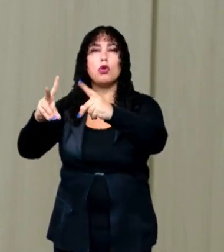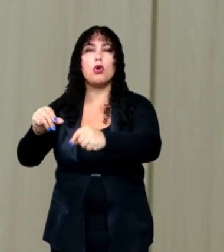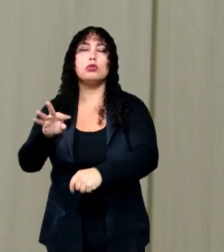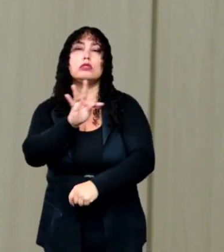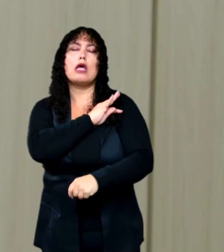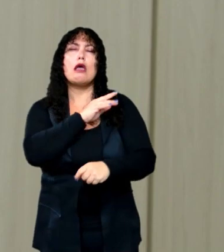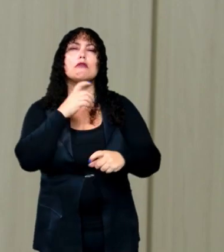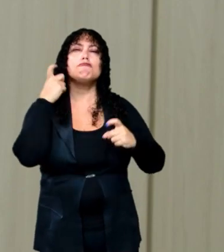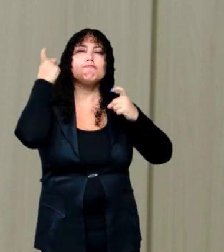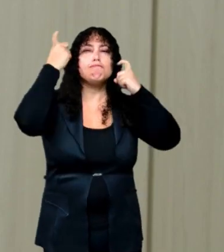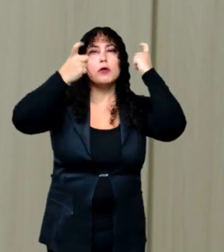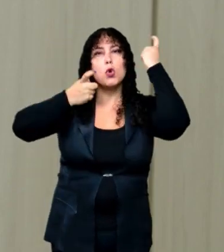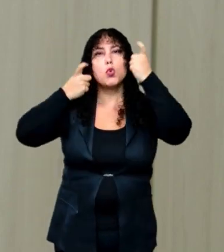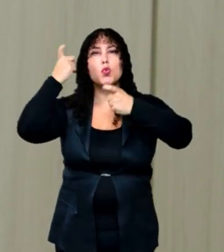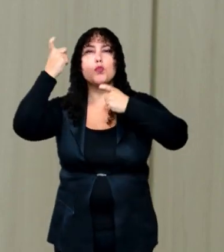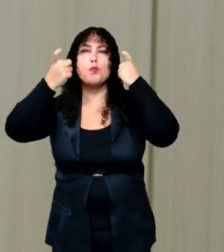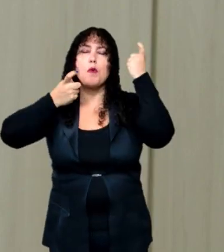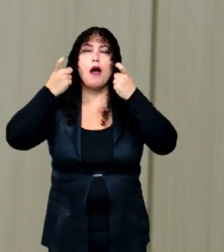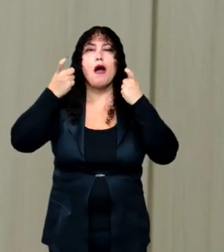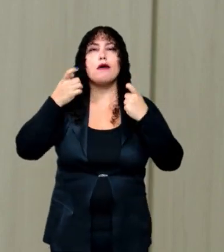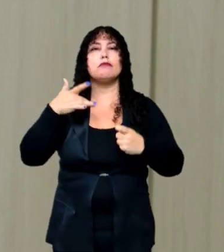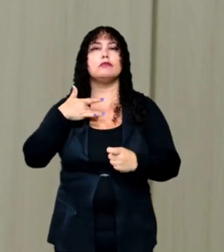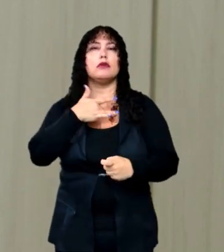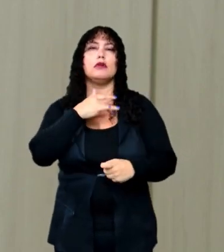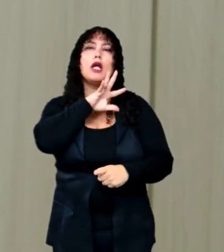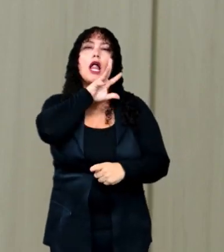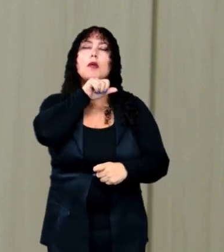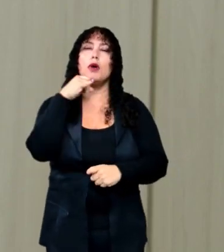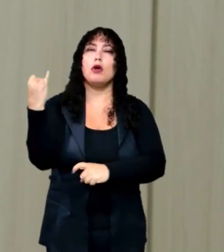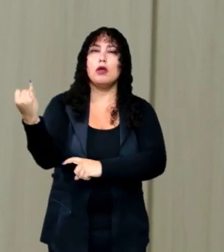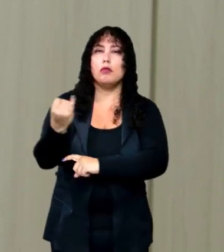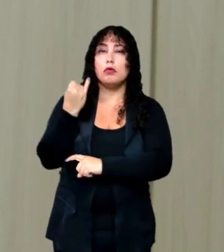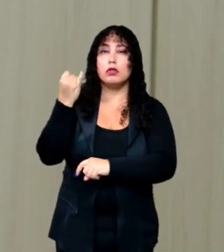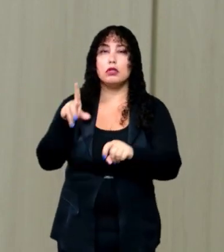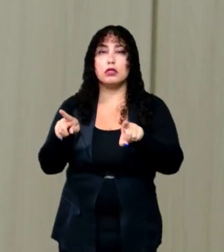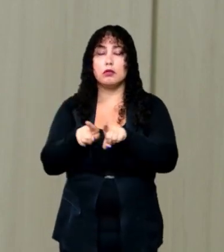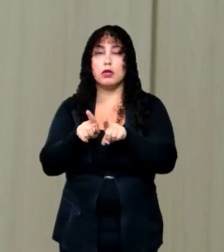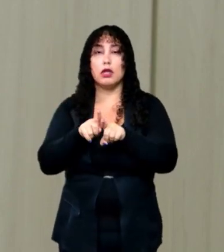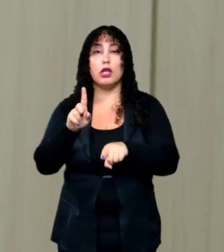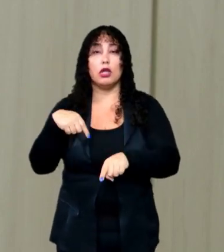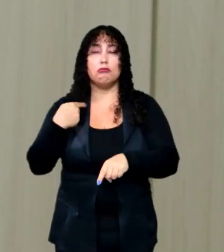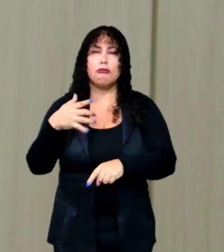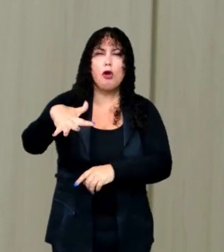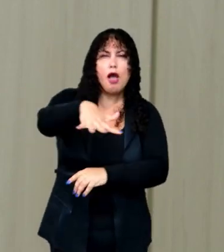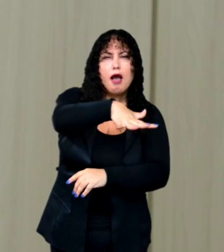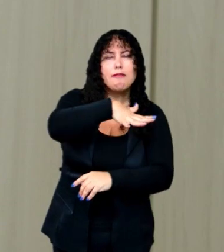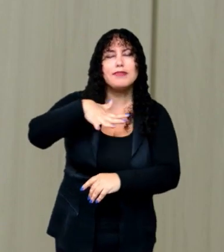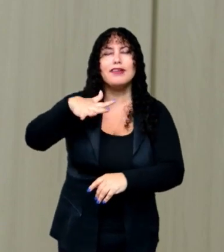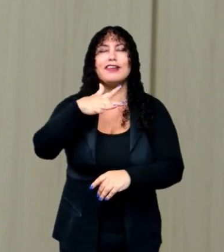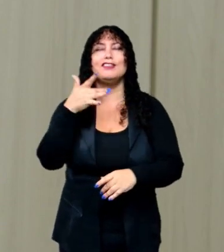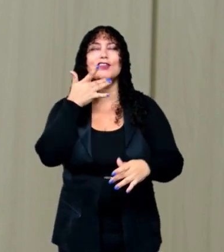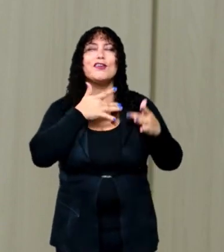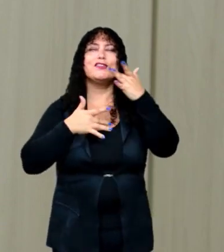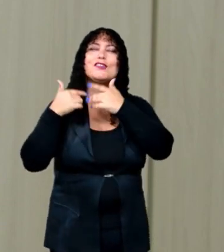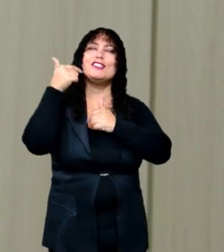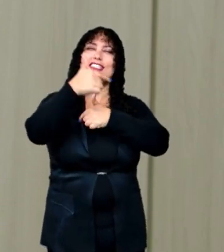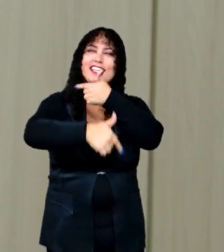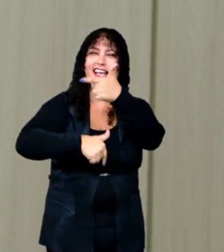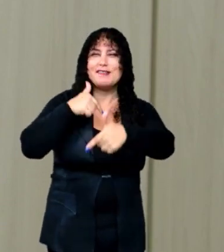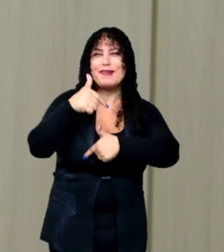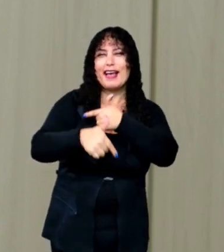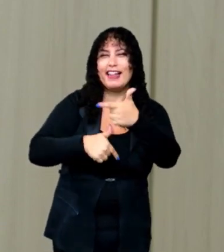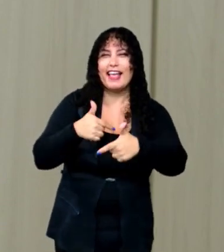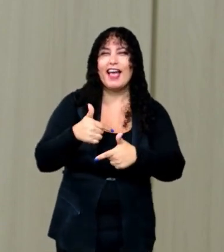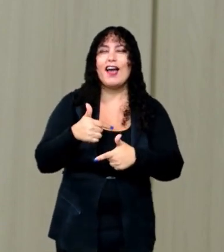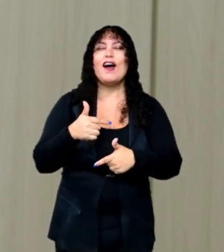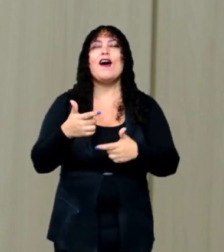olhar preocupado com o bem-estar animal. Isso é muito importante. Então, assim, a gente é um ambiente muito gostoso mesmo de trabalhar,